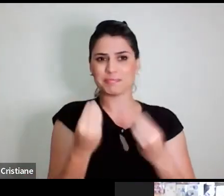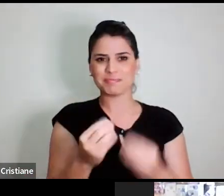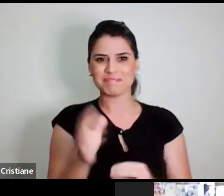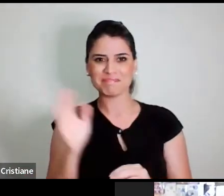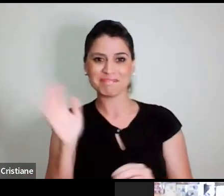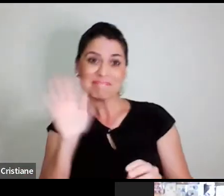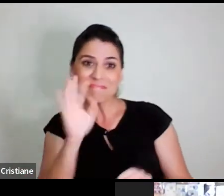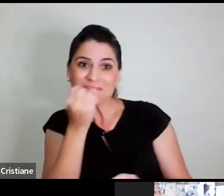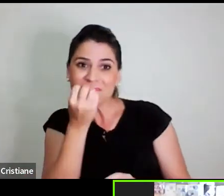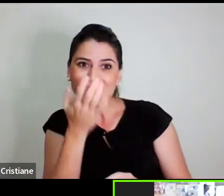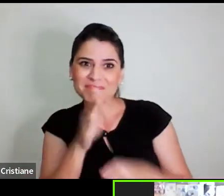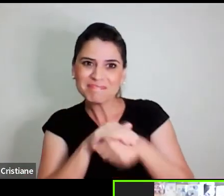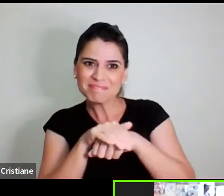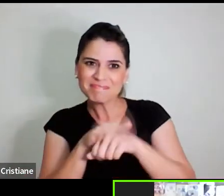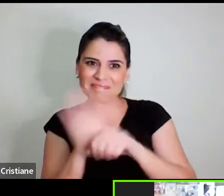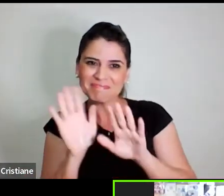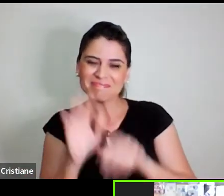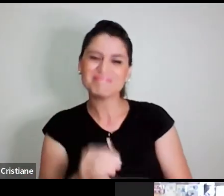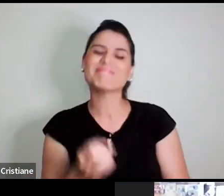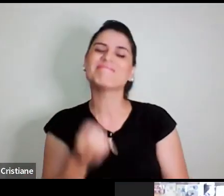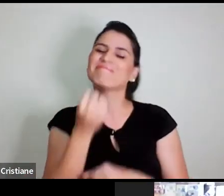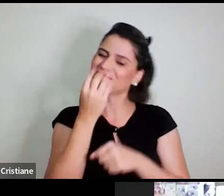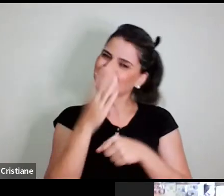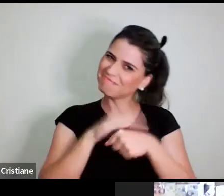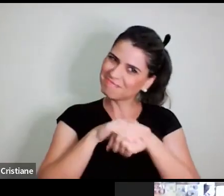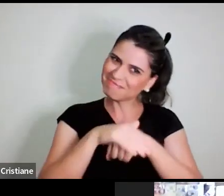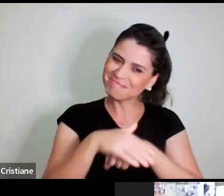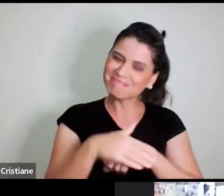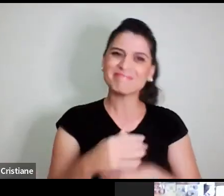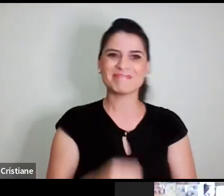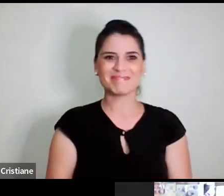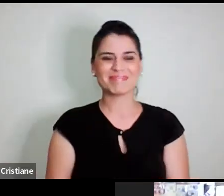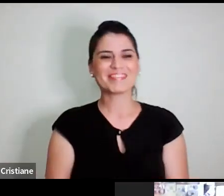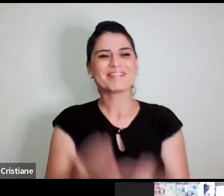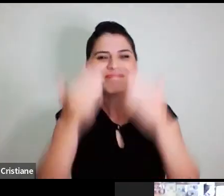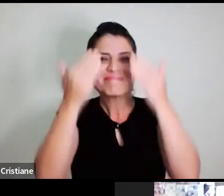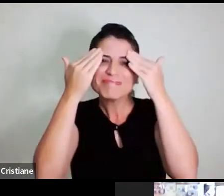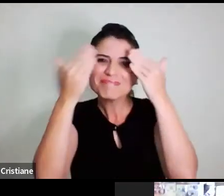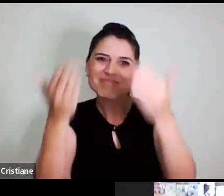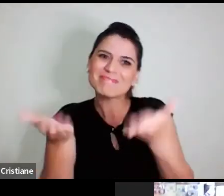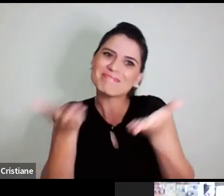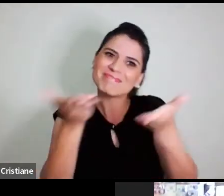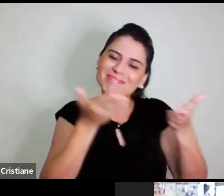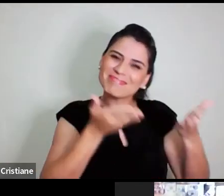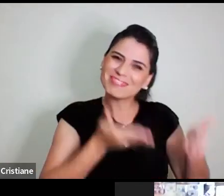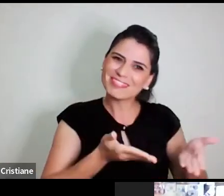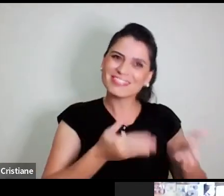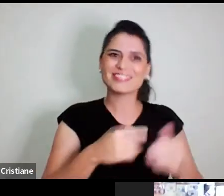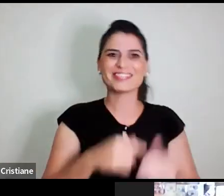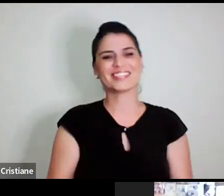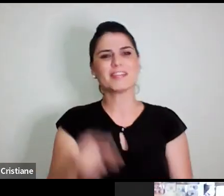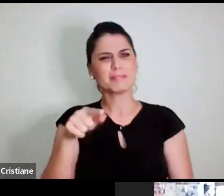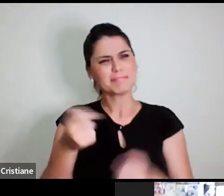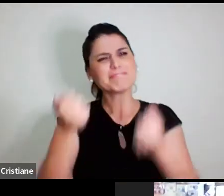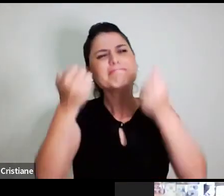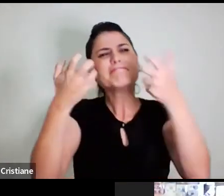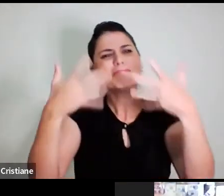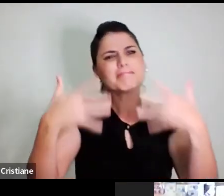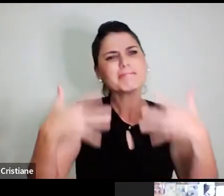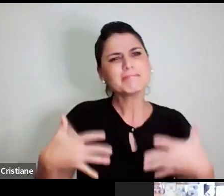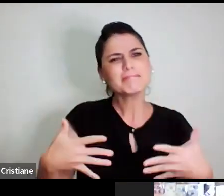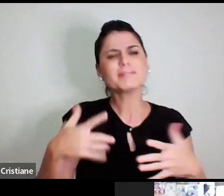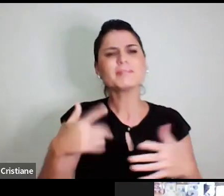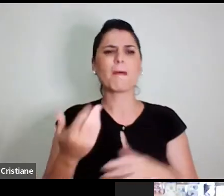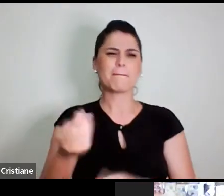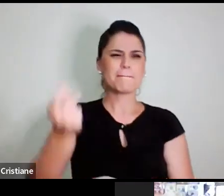Boa noite, tudo bem, Romulo? Muito obrigado por aceitar o convite. Conta para nós, por favor, Nazaré, como